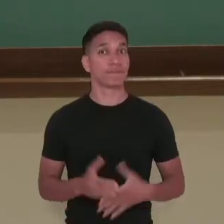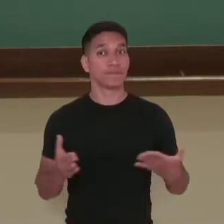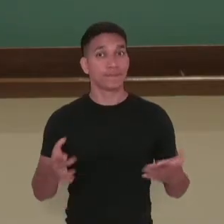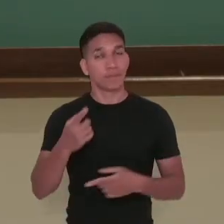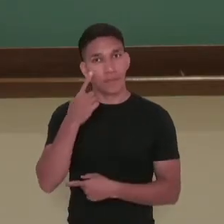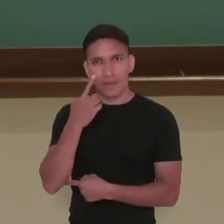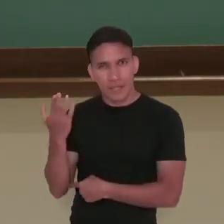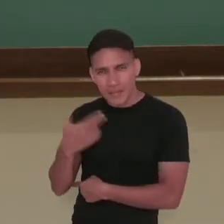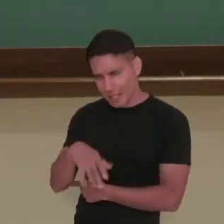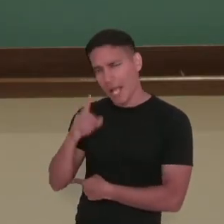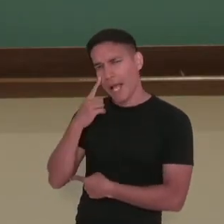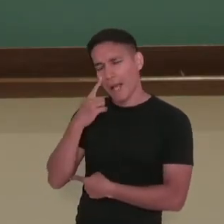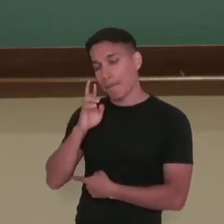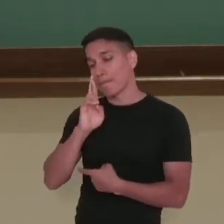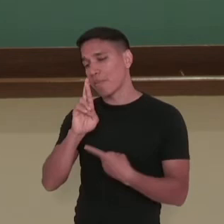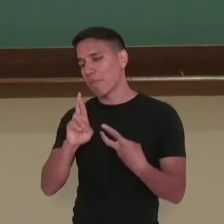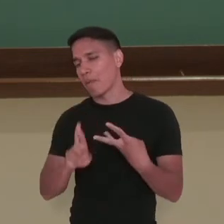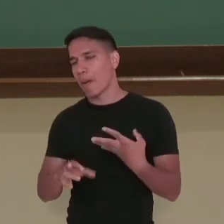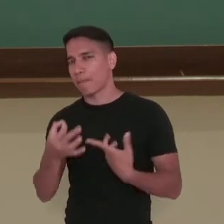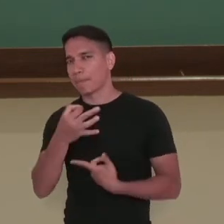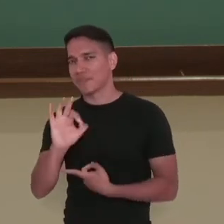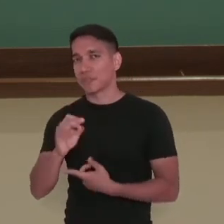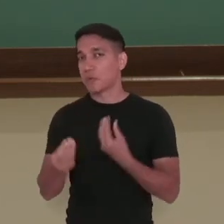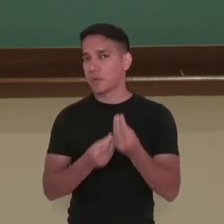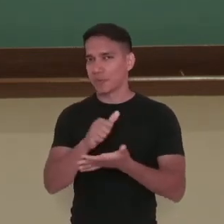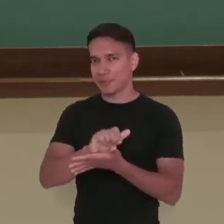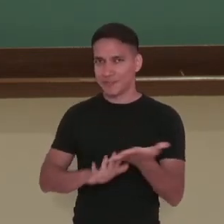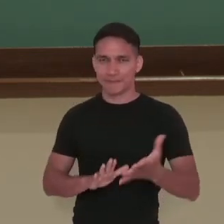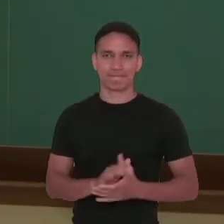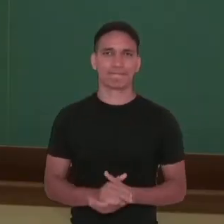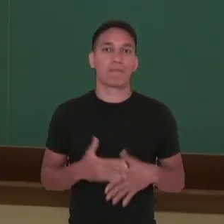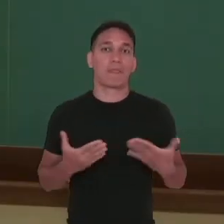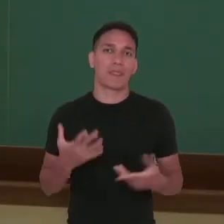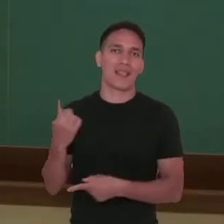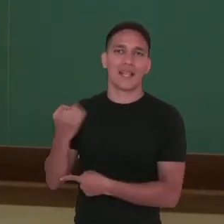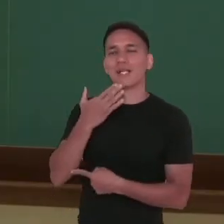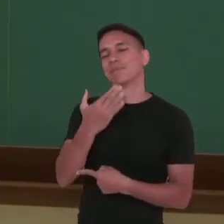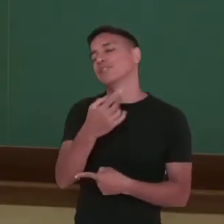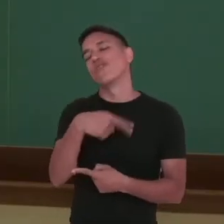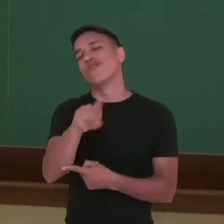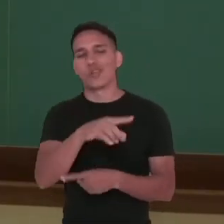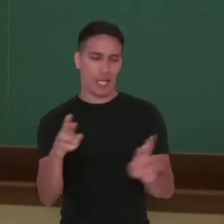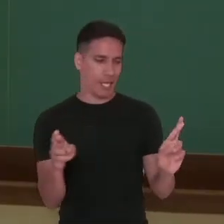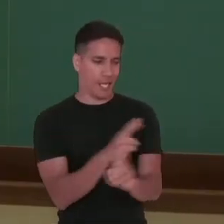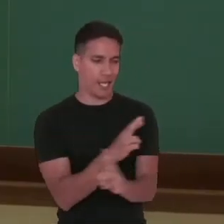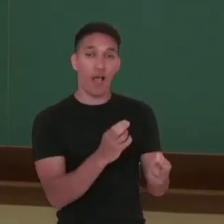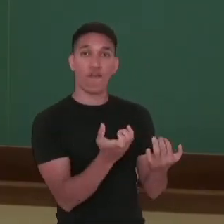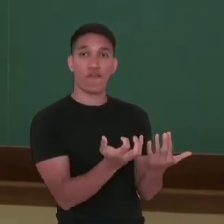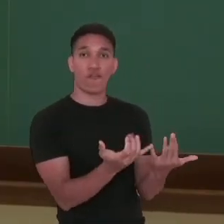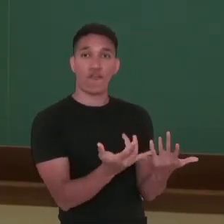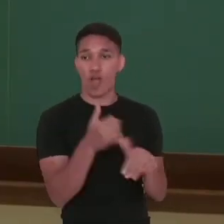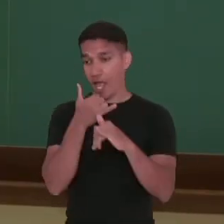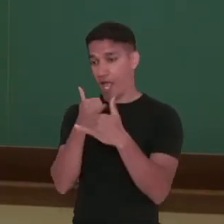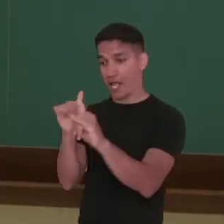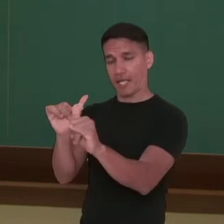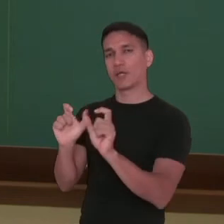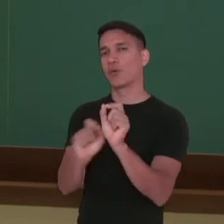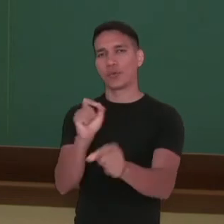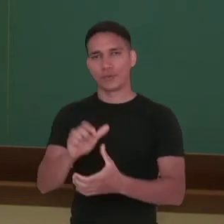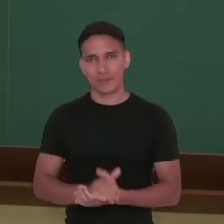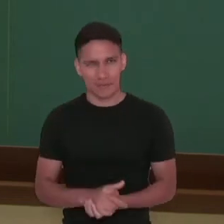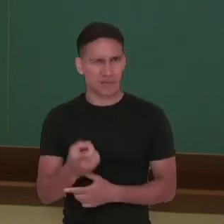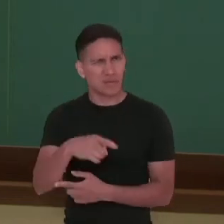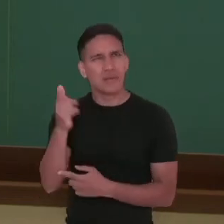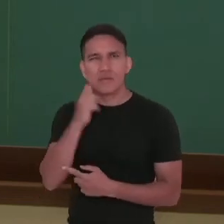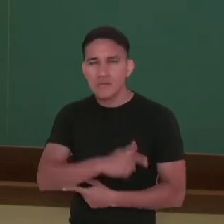Então, pessoal, vamos fazer a correção dessa atividade? Galera, ele pede para você relacionar o fogo com a energia. Pessoal, você